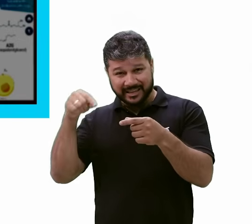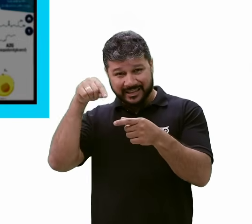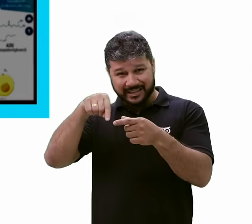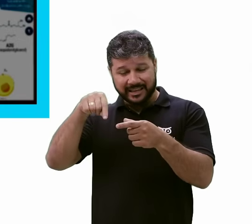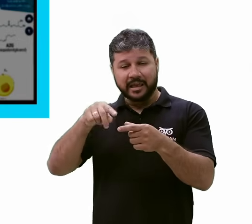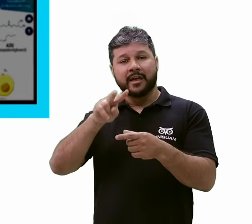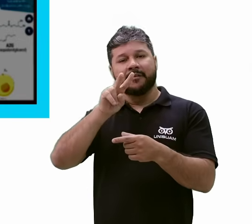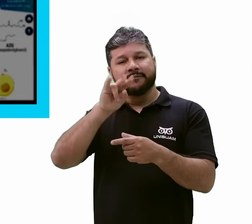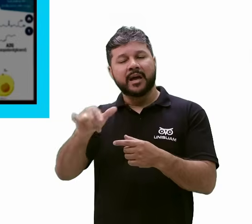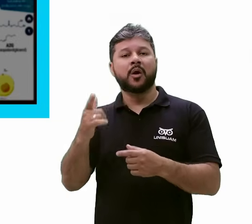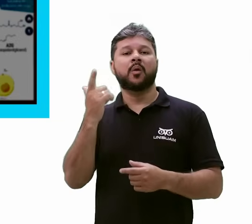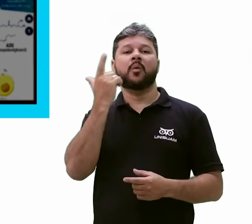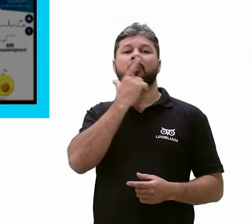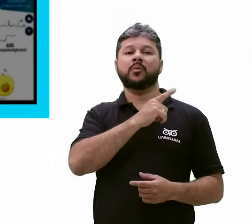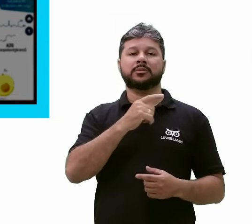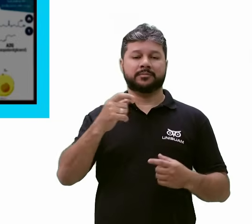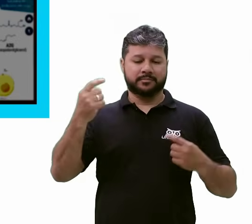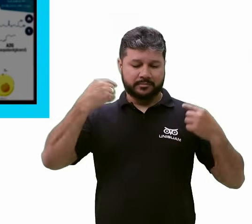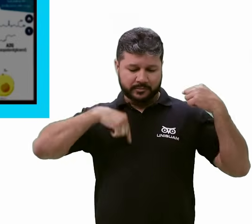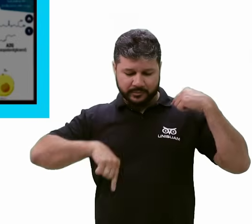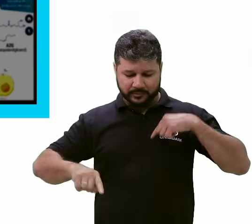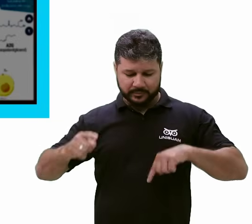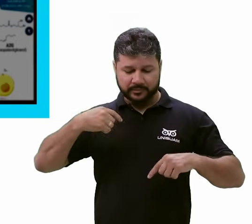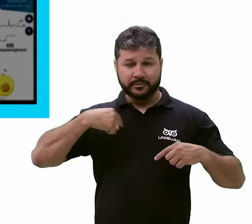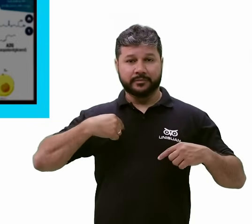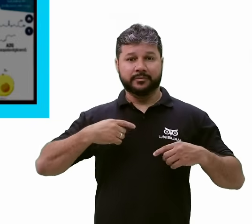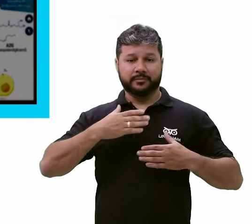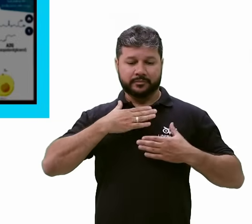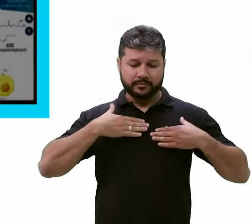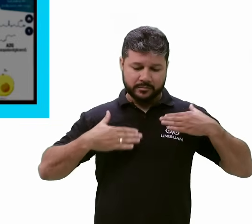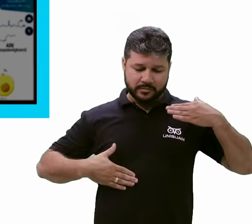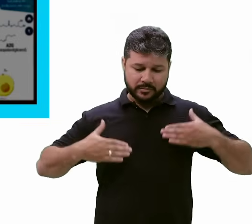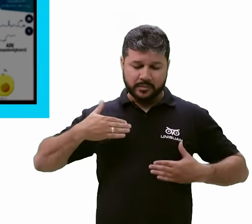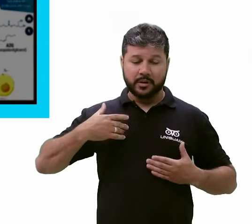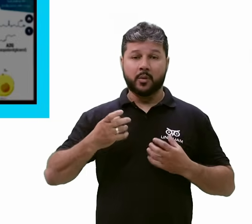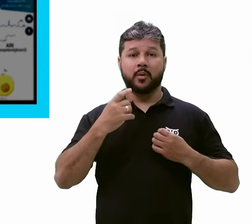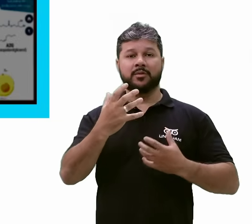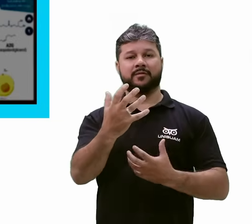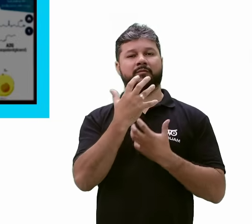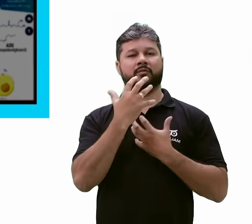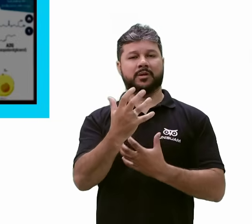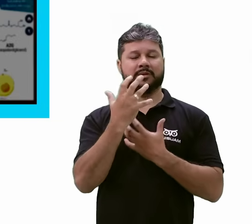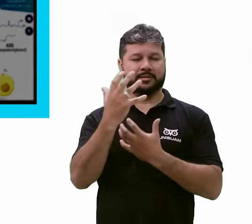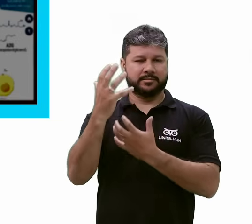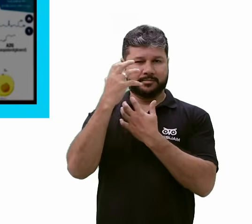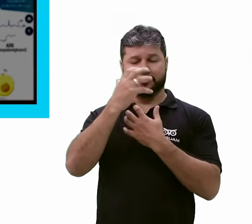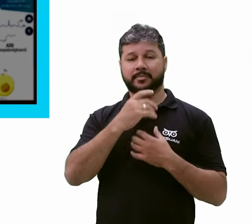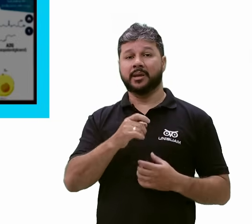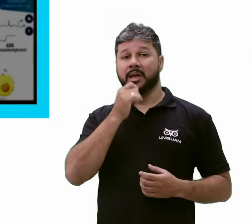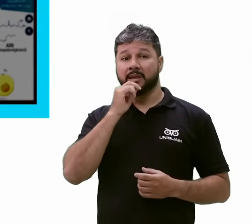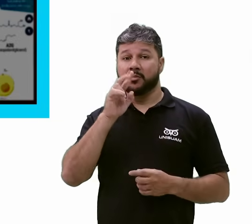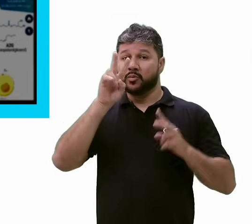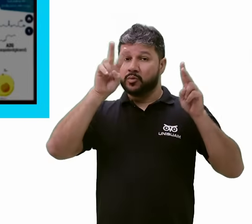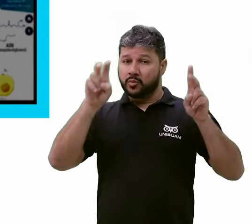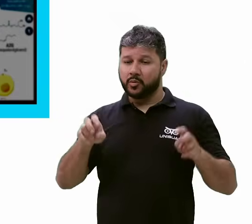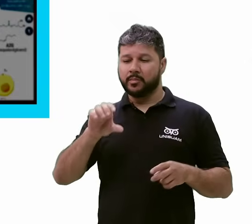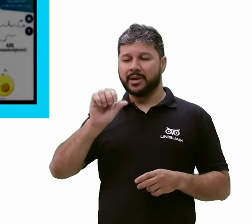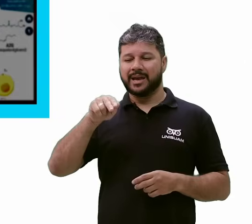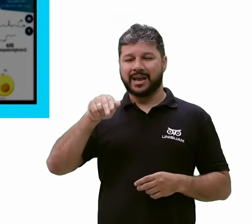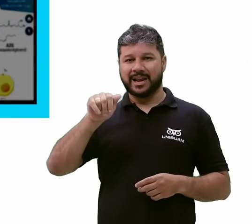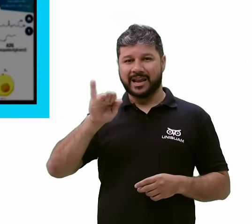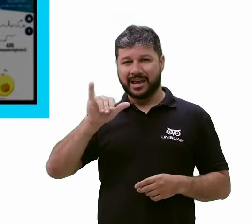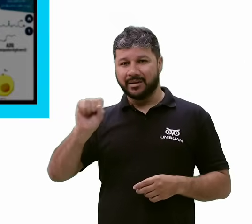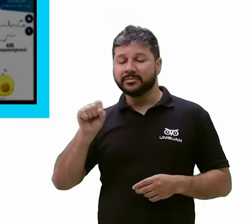usando vão conseguir agir dentro do nosso sistema fisiológico. No caso da cannabis e